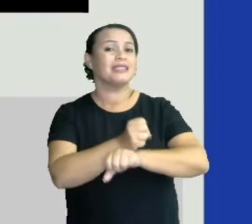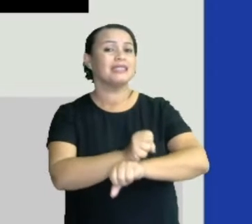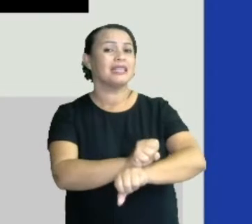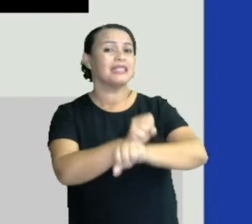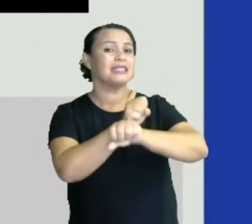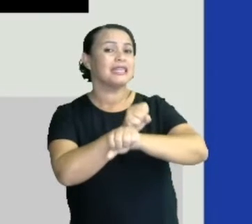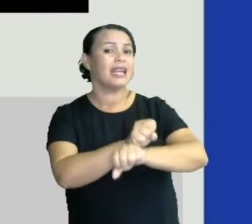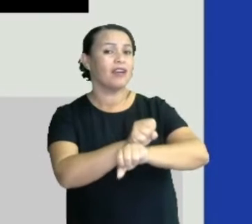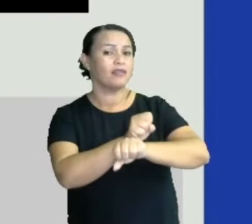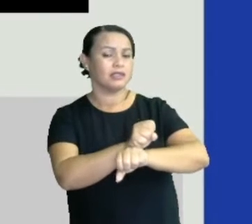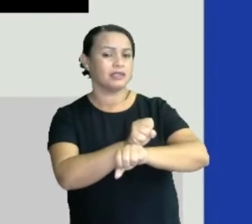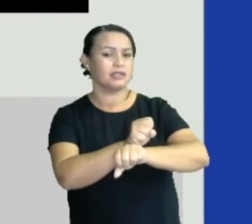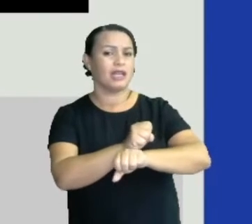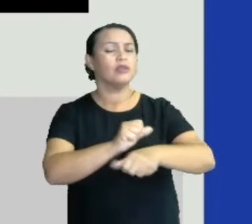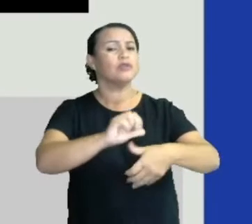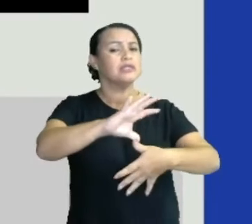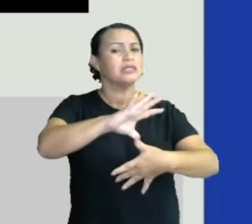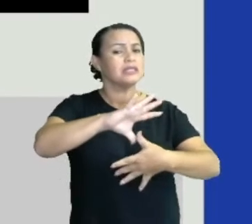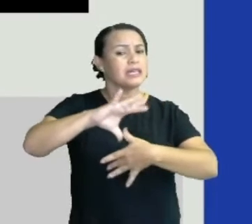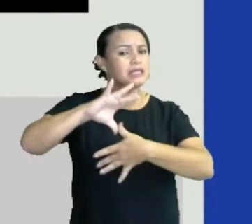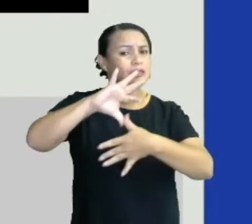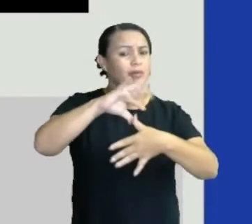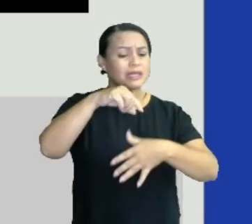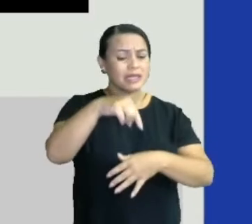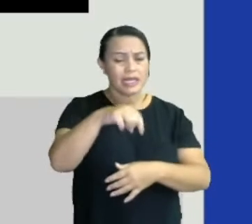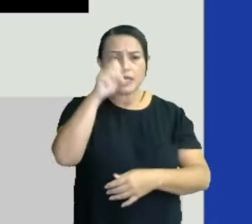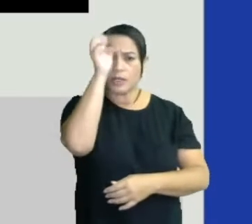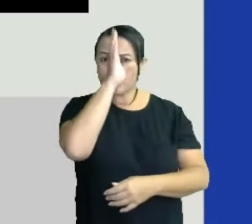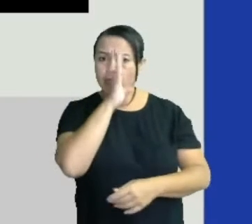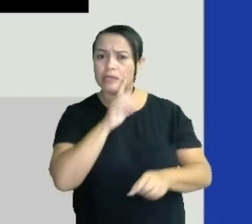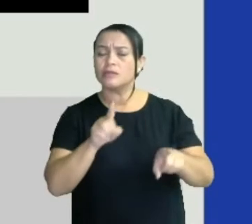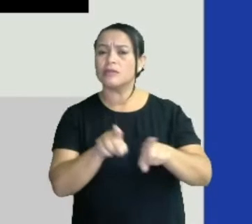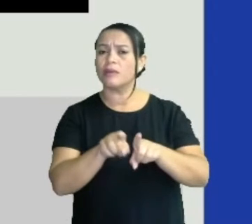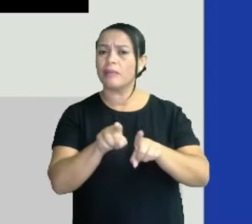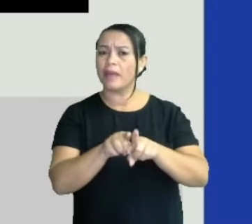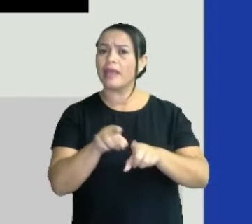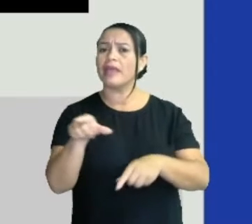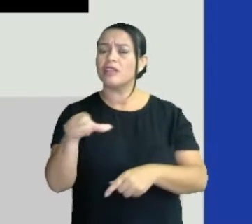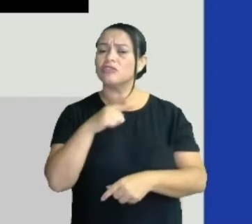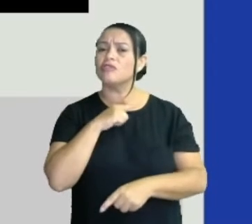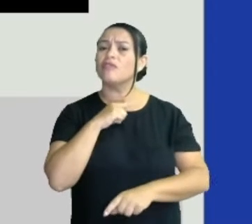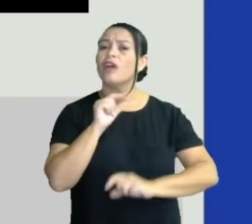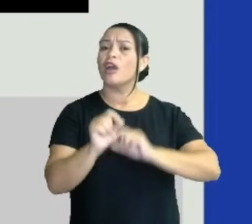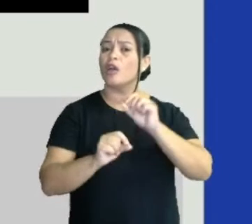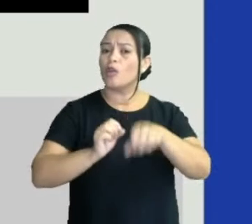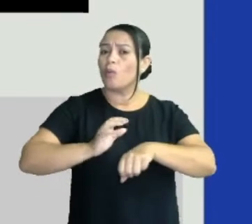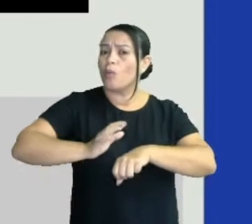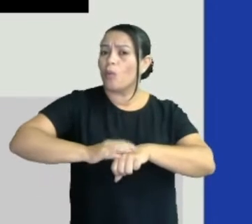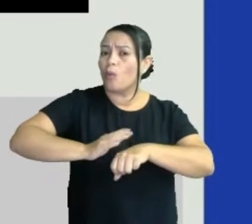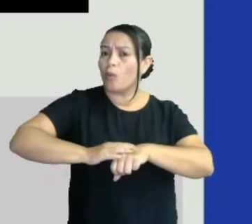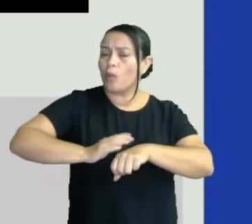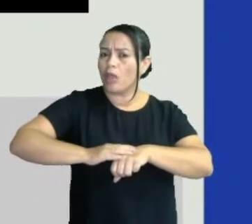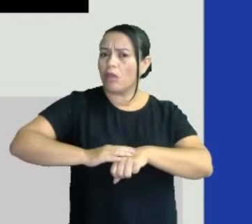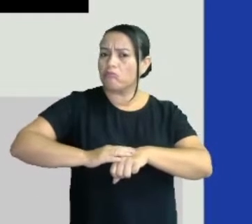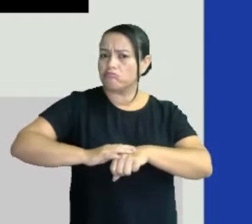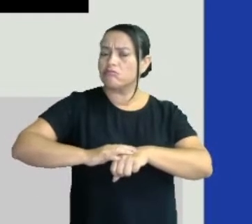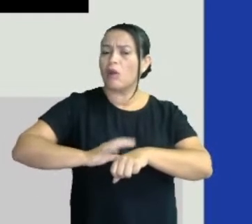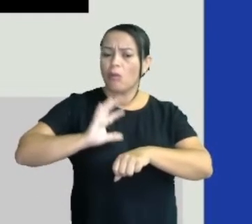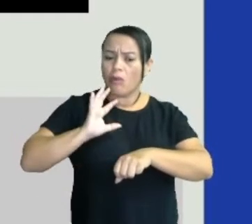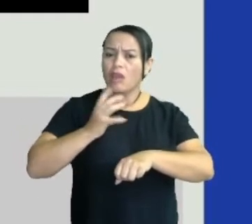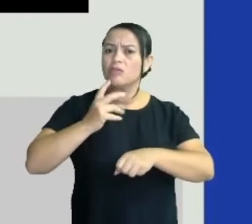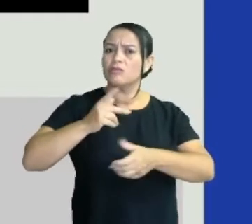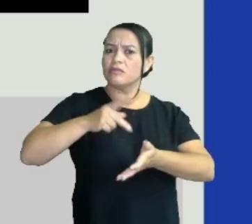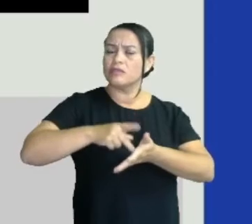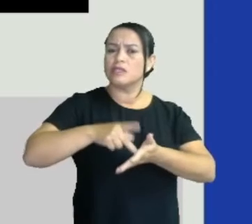nas Américas e no Brasil a sua influência foi decisiva,